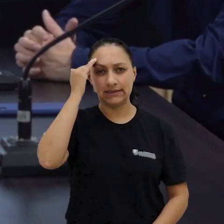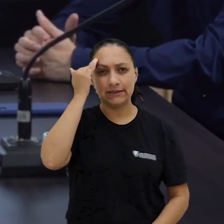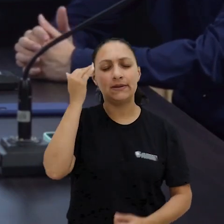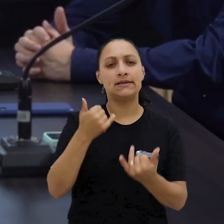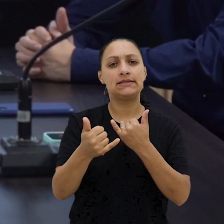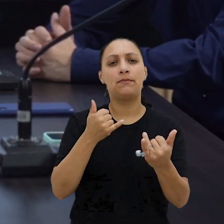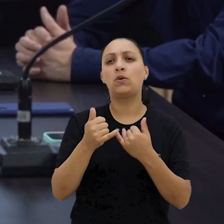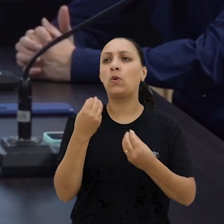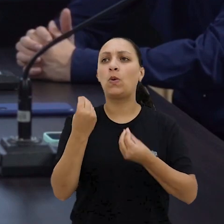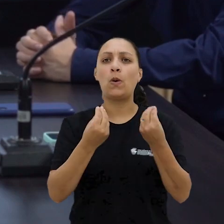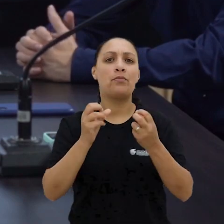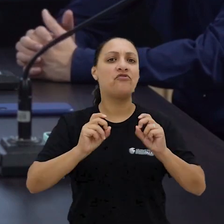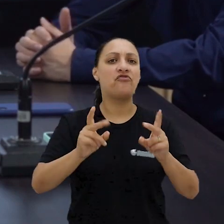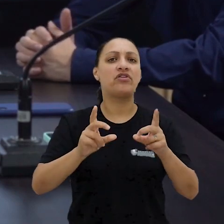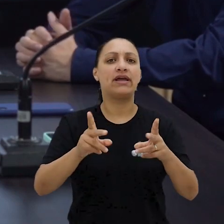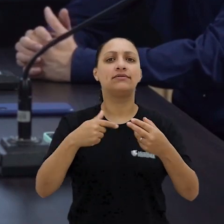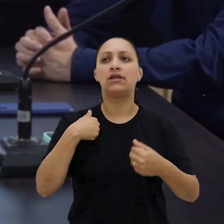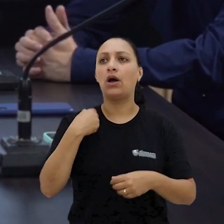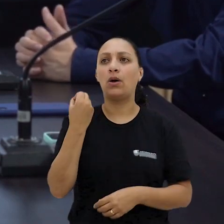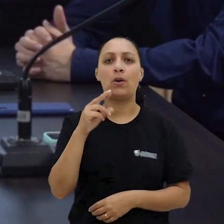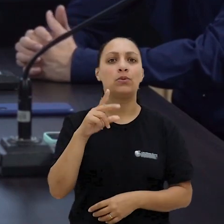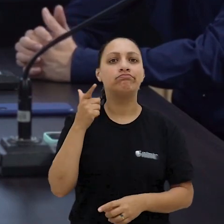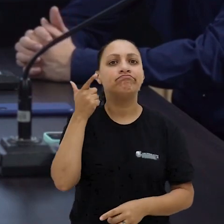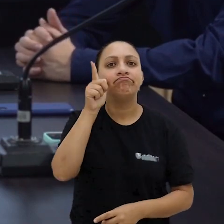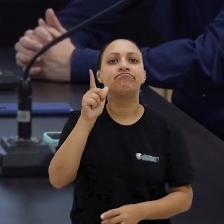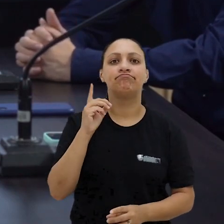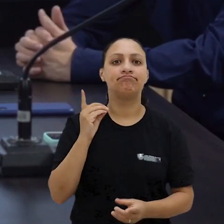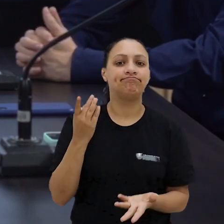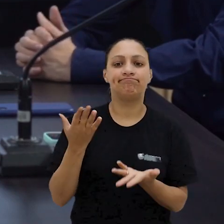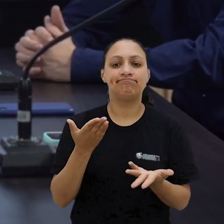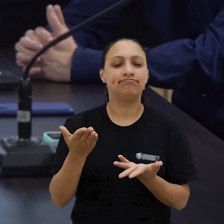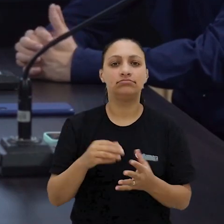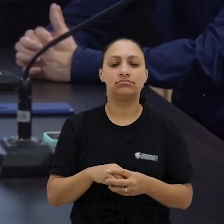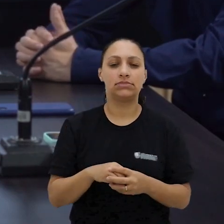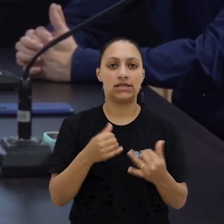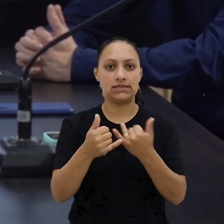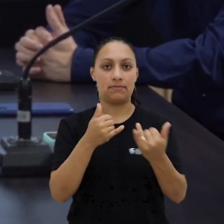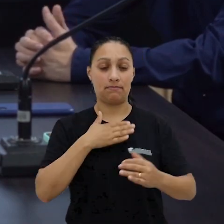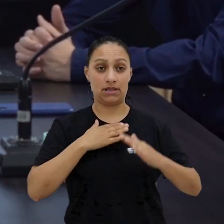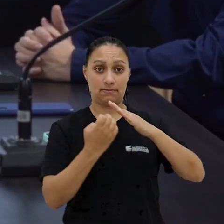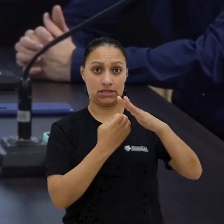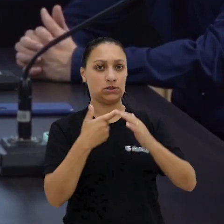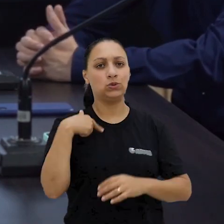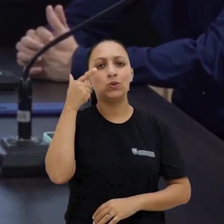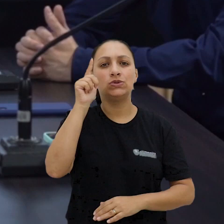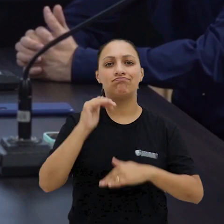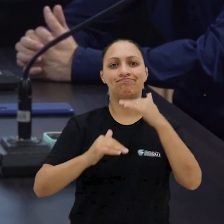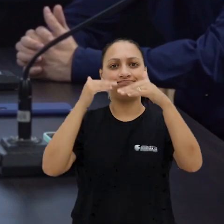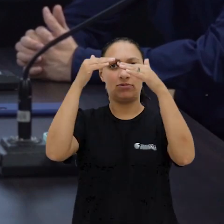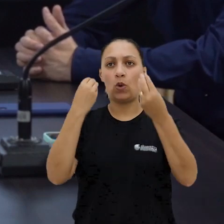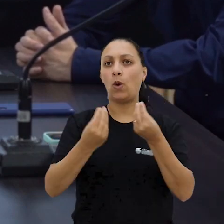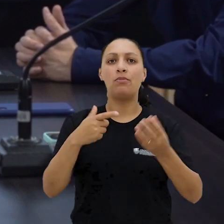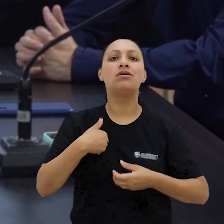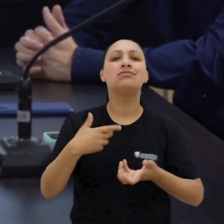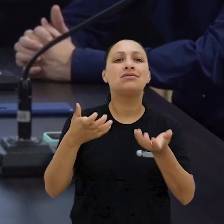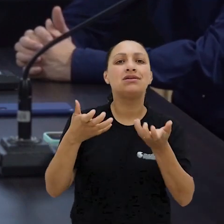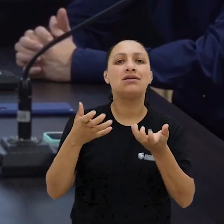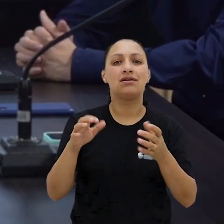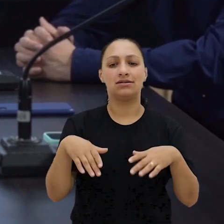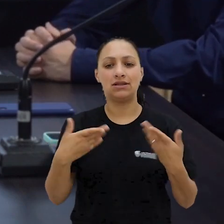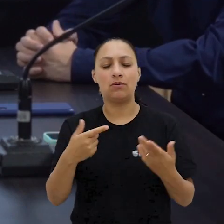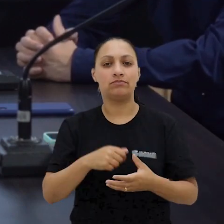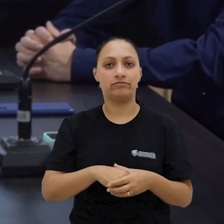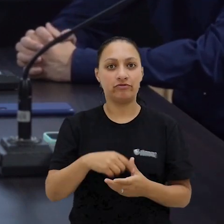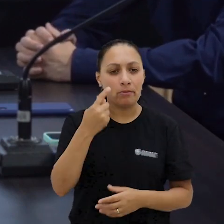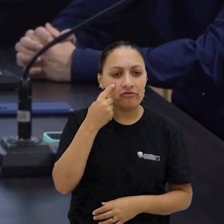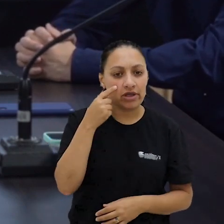resultados, venda, alcance, qualquer coisa. A minha empresa já não estou conseguindo mais crescer como eu gostaria. Aí a gente vai bater numa